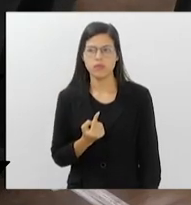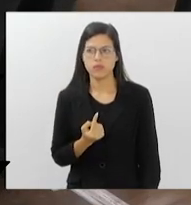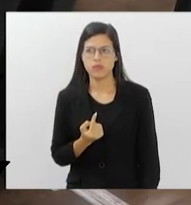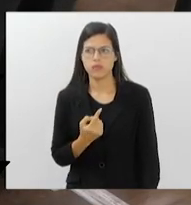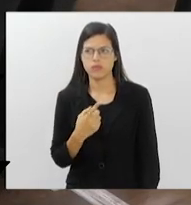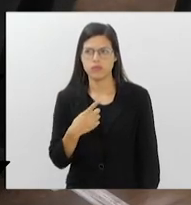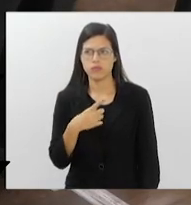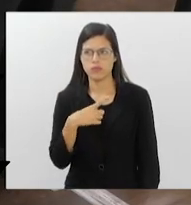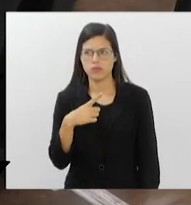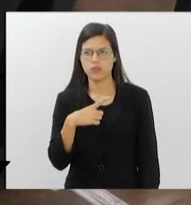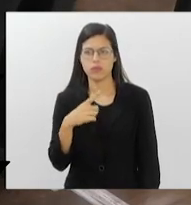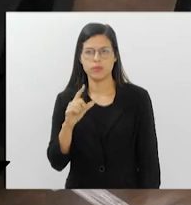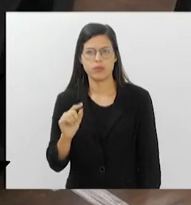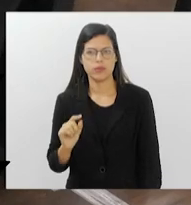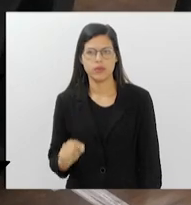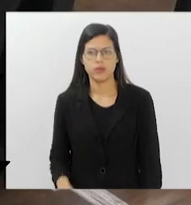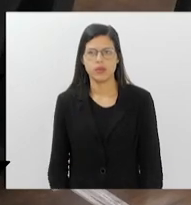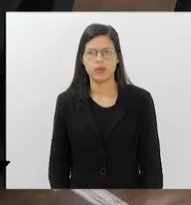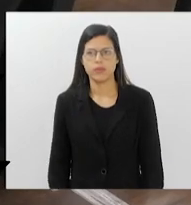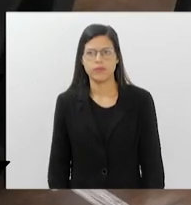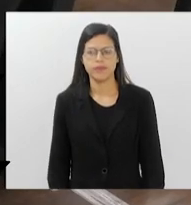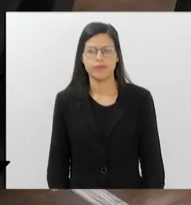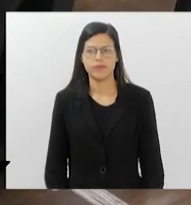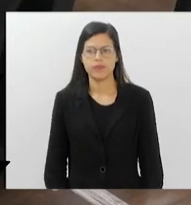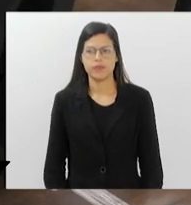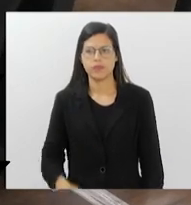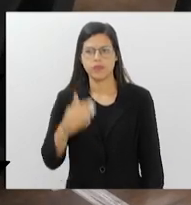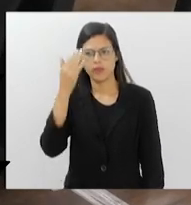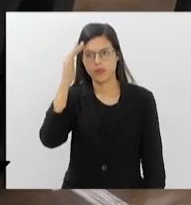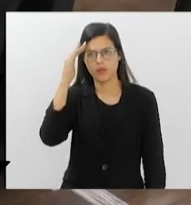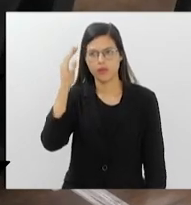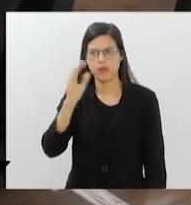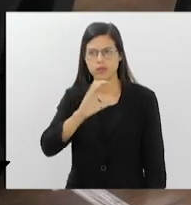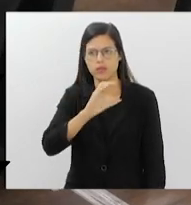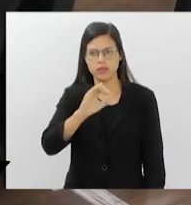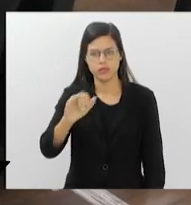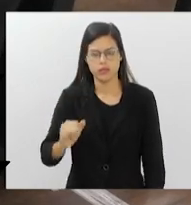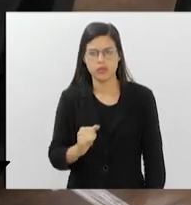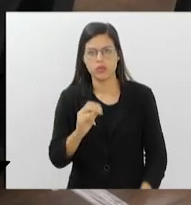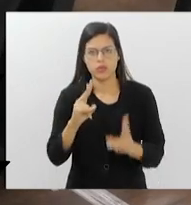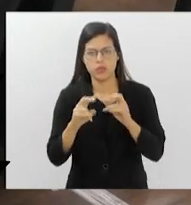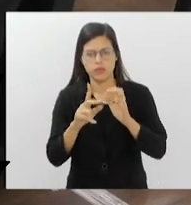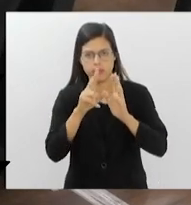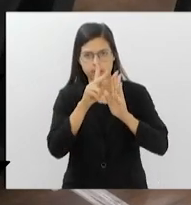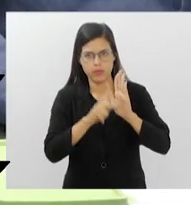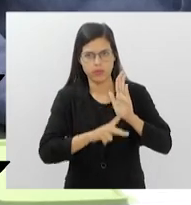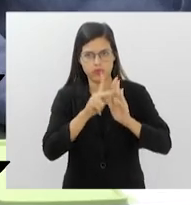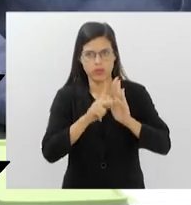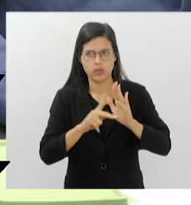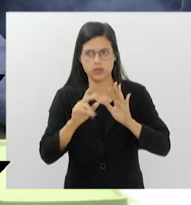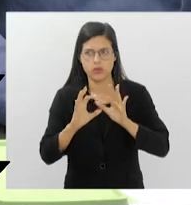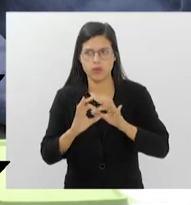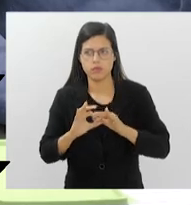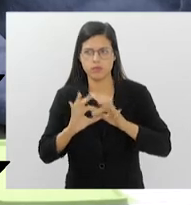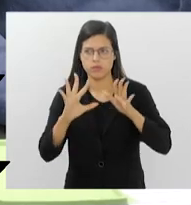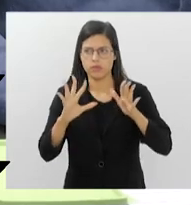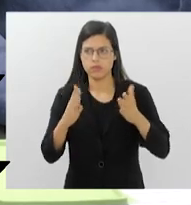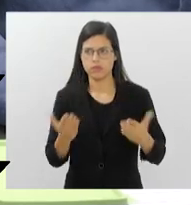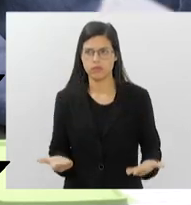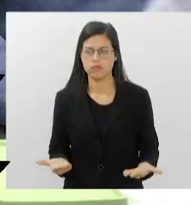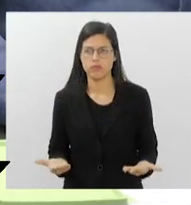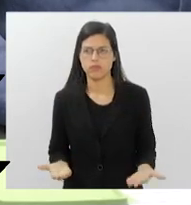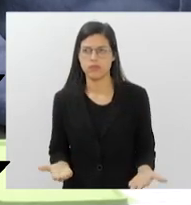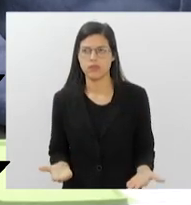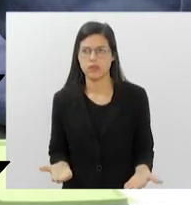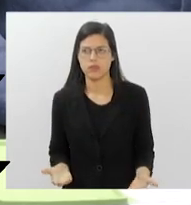amm uma um entendimento da ccj sobre esses projetos autorizativos tá bom que que que